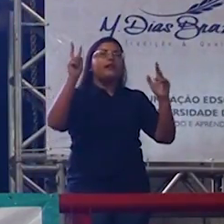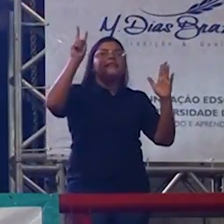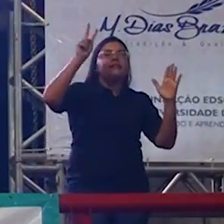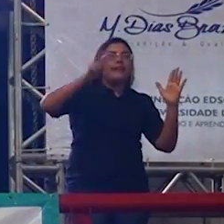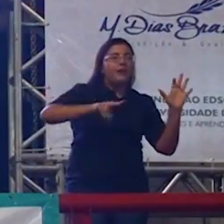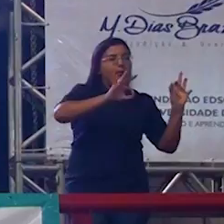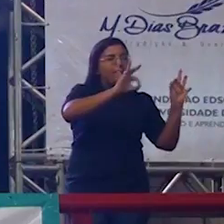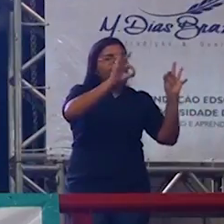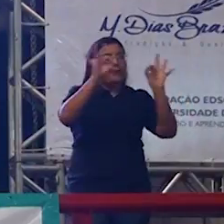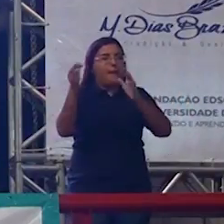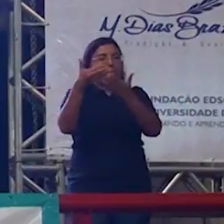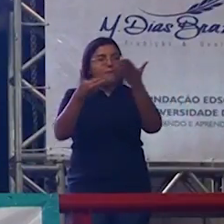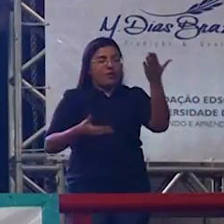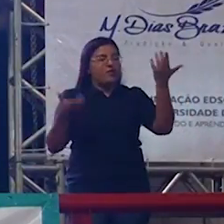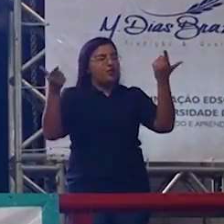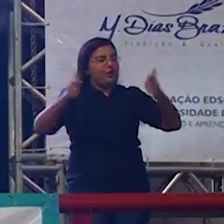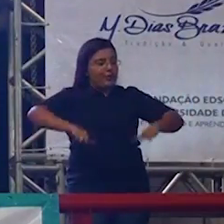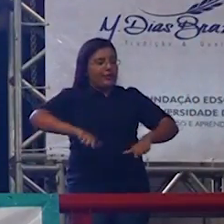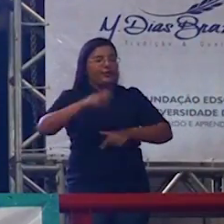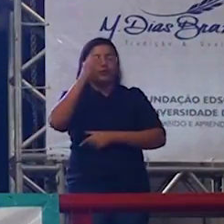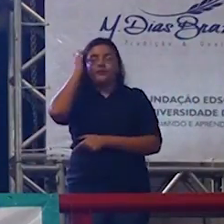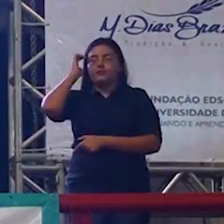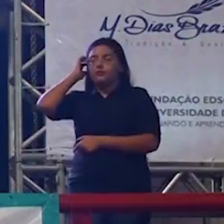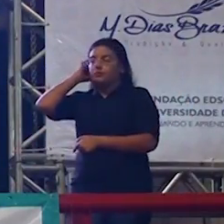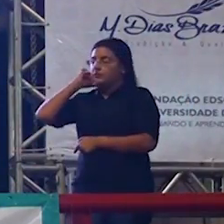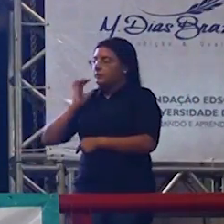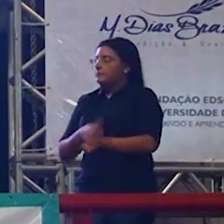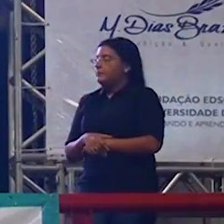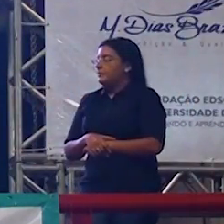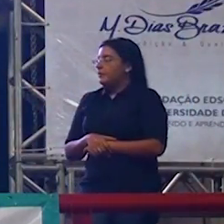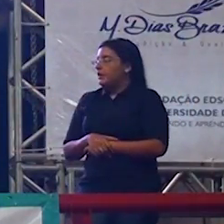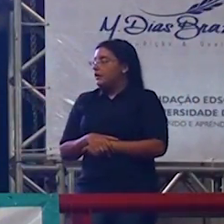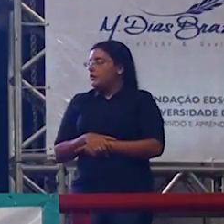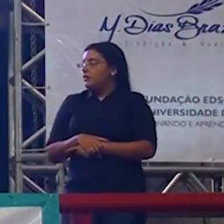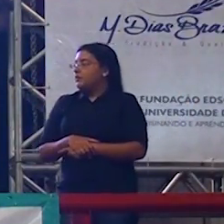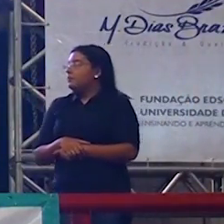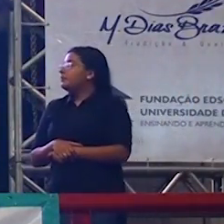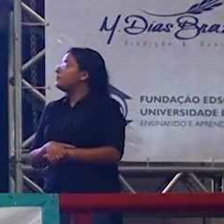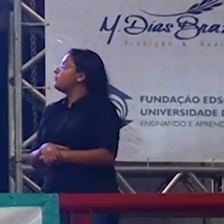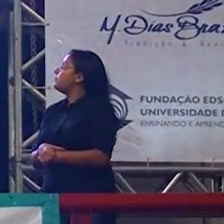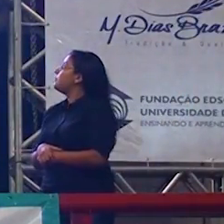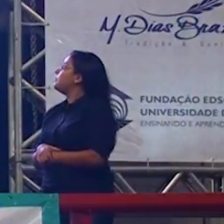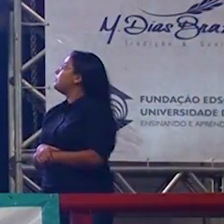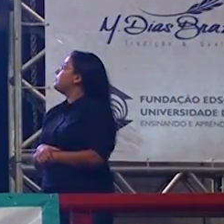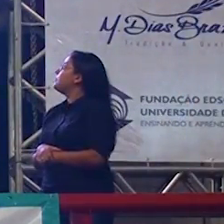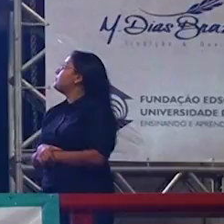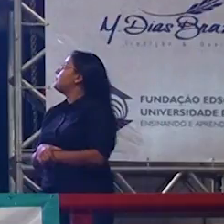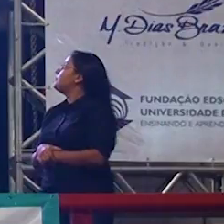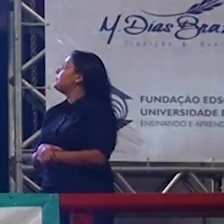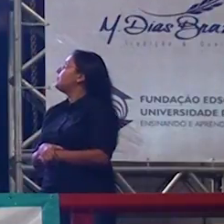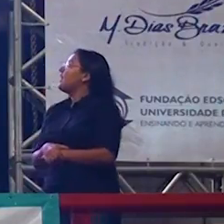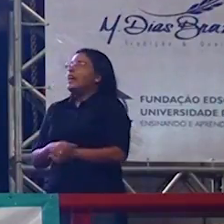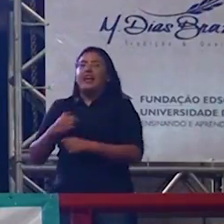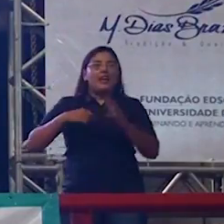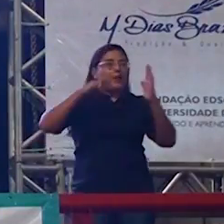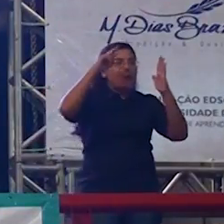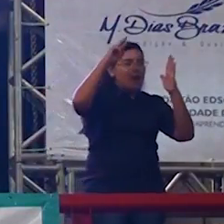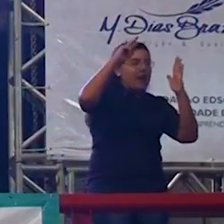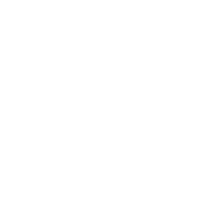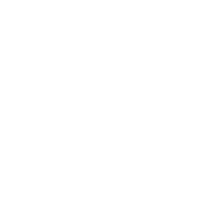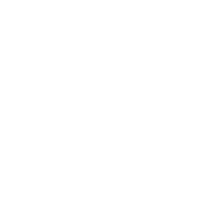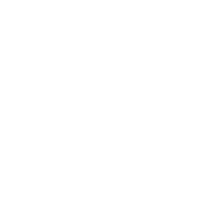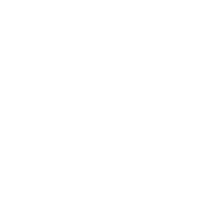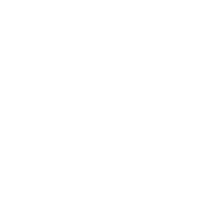olhada novamente naquelas questões, ok? Olha, tá vendo que eu grifo, ó? Eu leio a